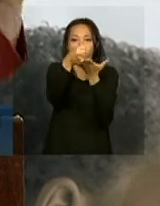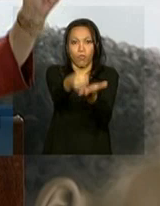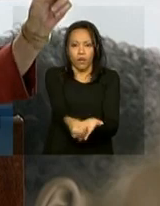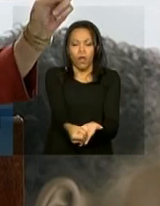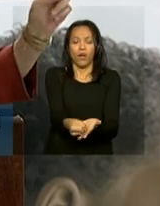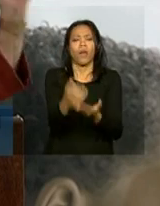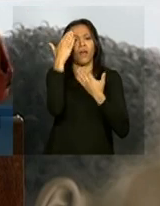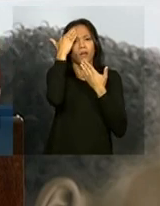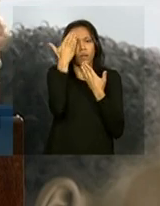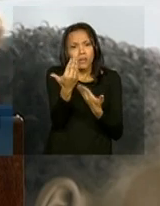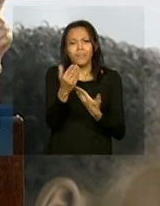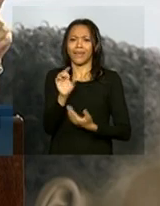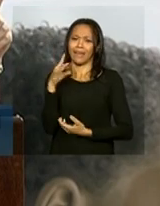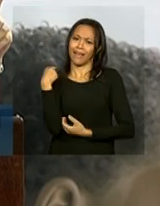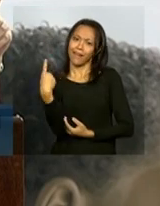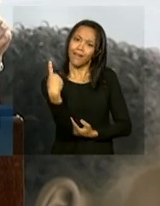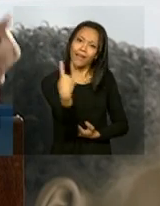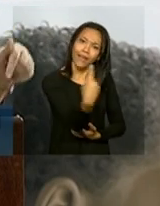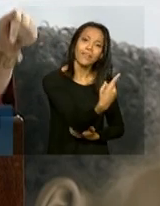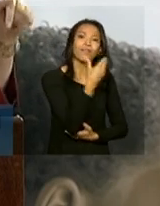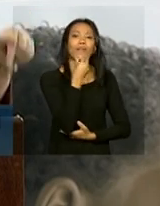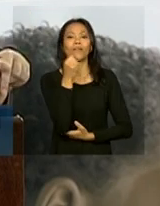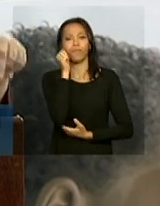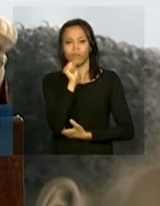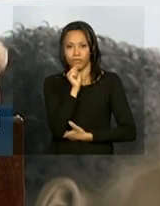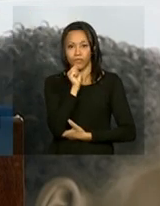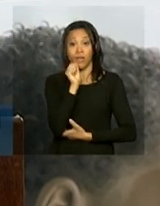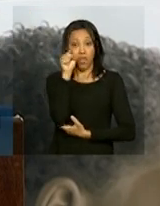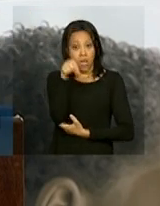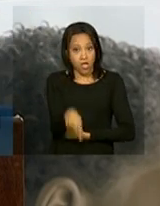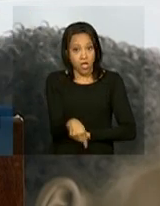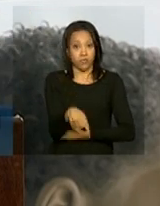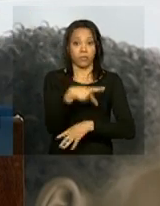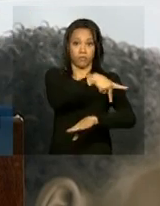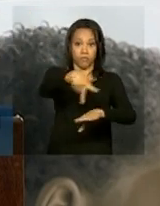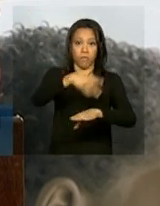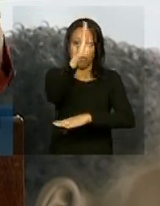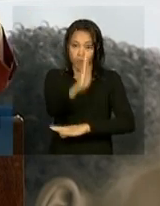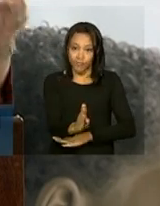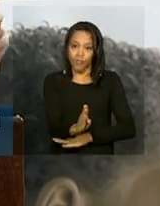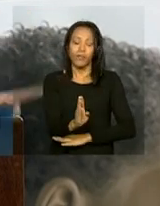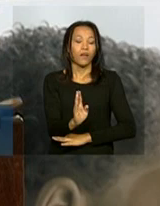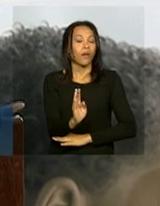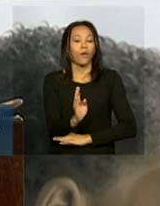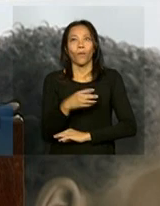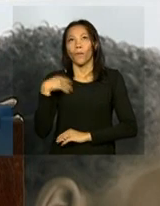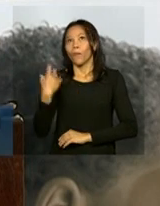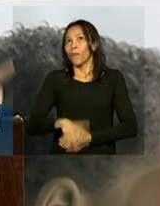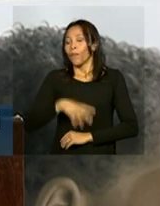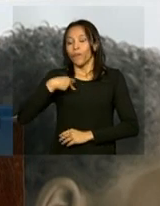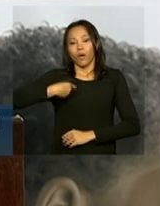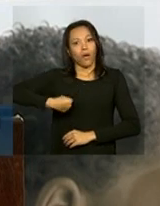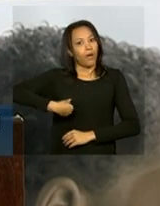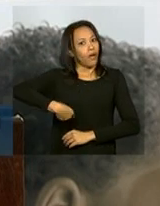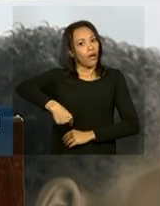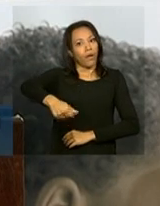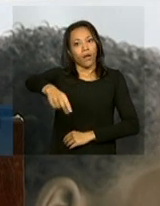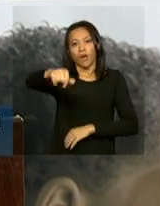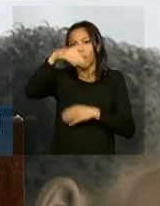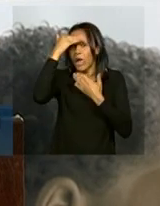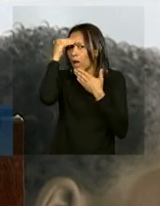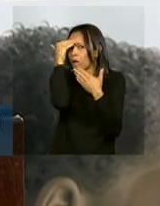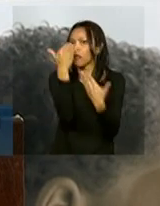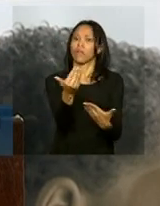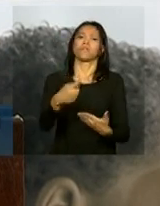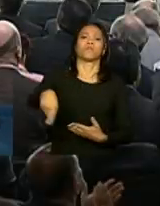Agradeço a cada um e a cada uma. Esse país vai ficar eternamente grato a vocês.